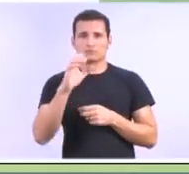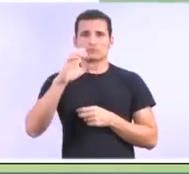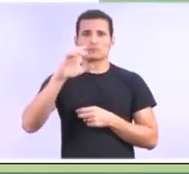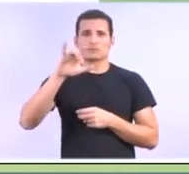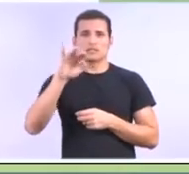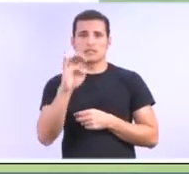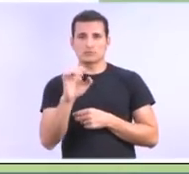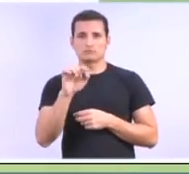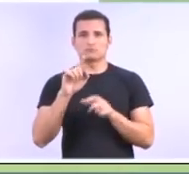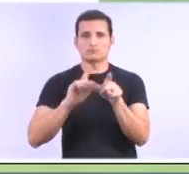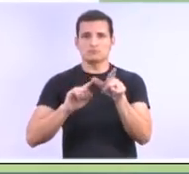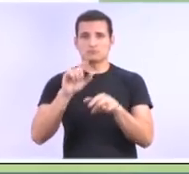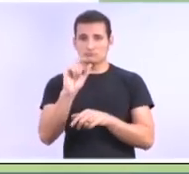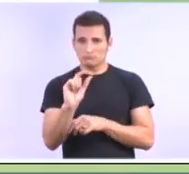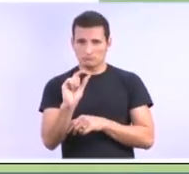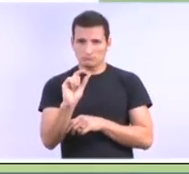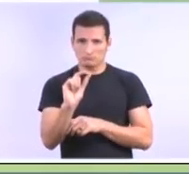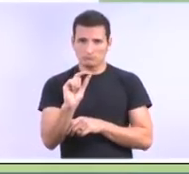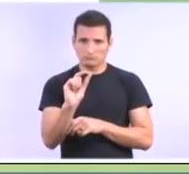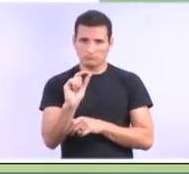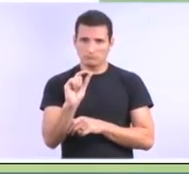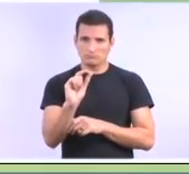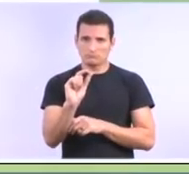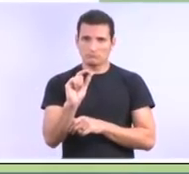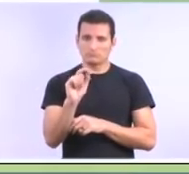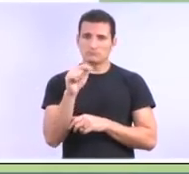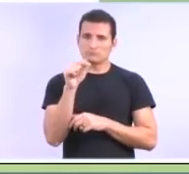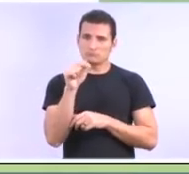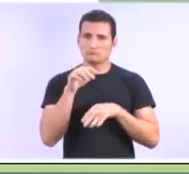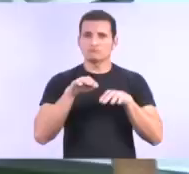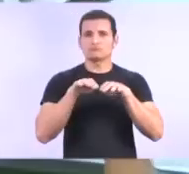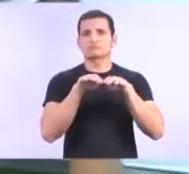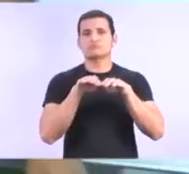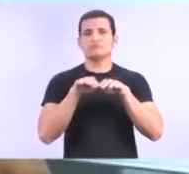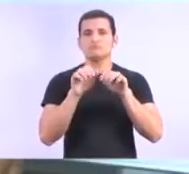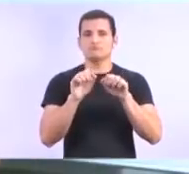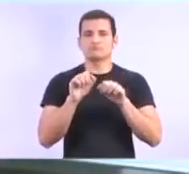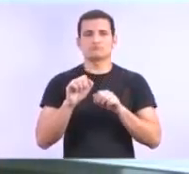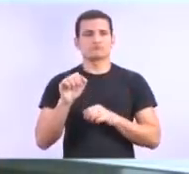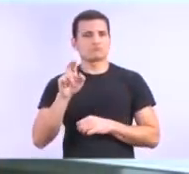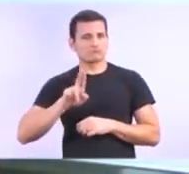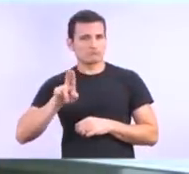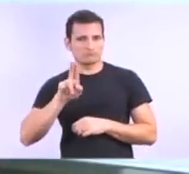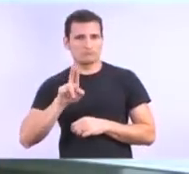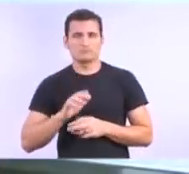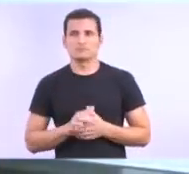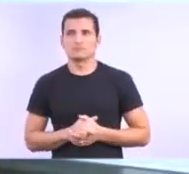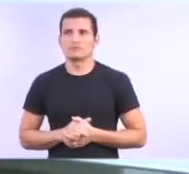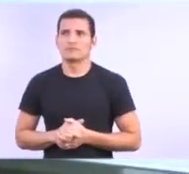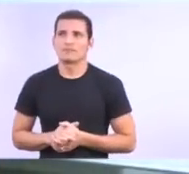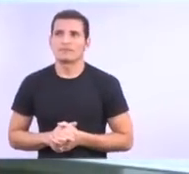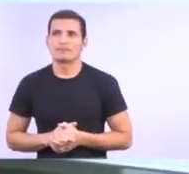inicia com C minúsculo. Esse é o padrão, pode usar sem medo, tá?